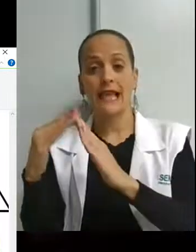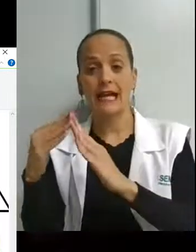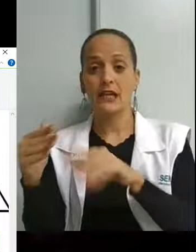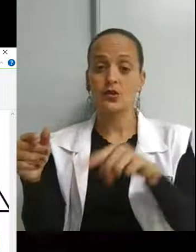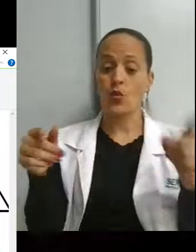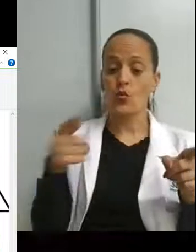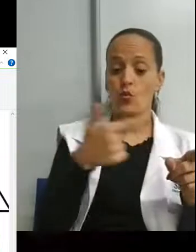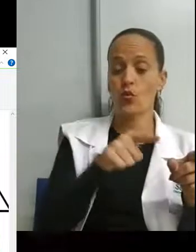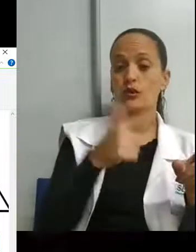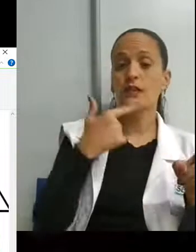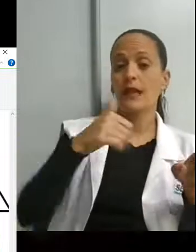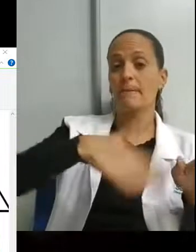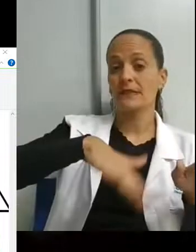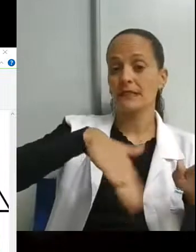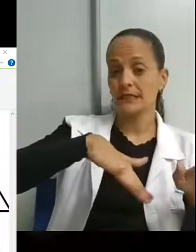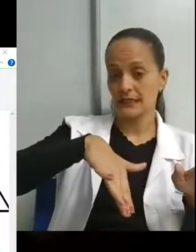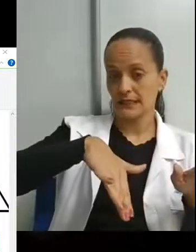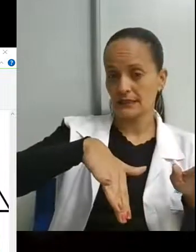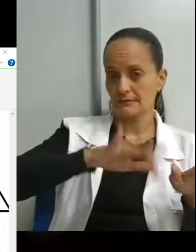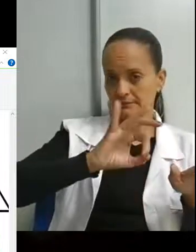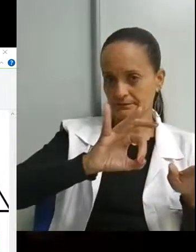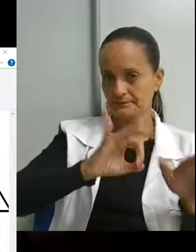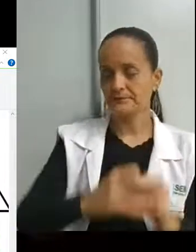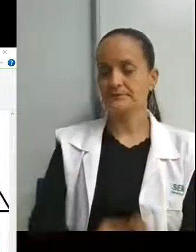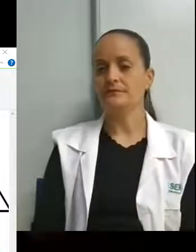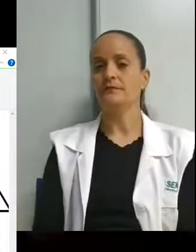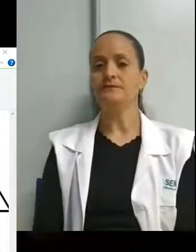quem? Vou colocar aqui, ó.